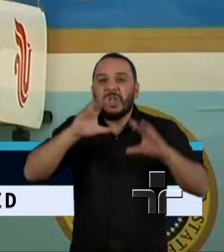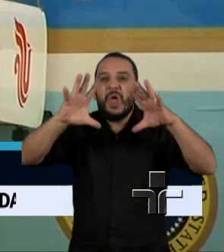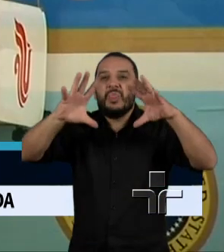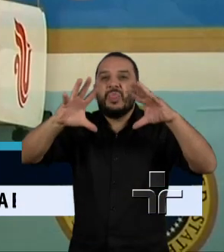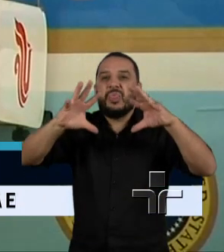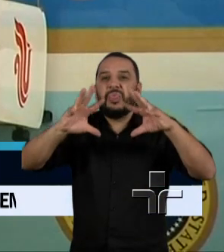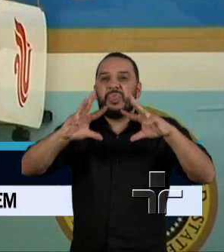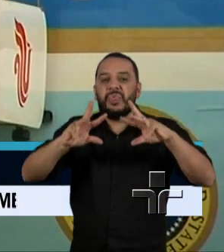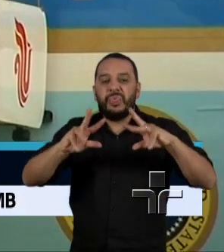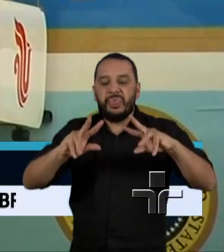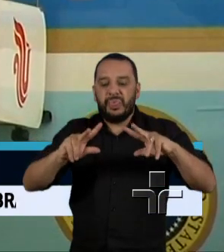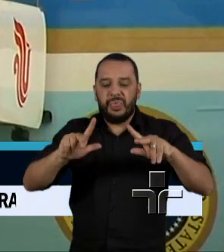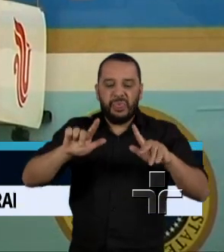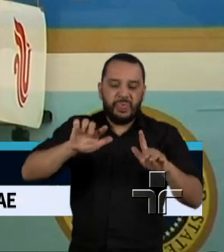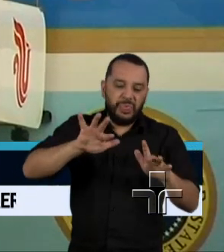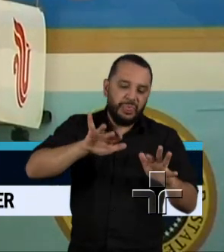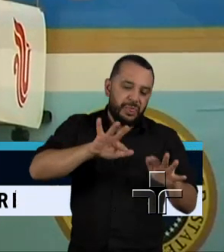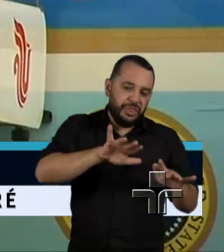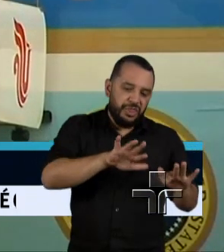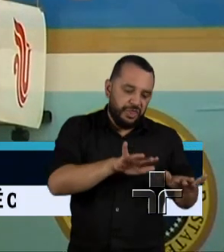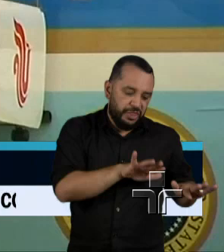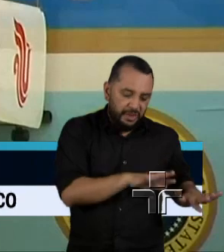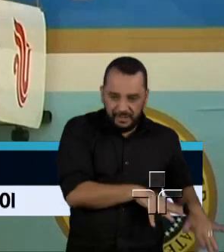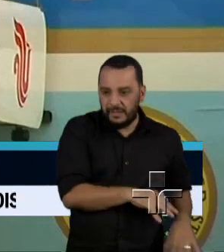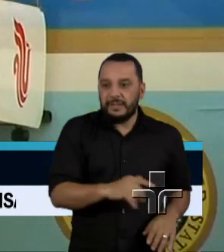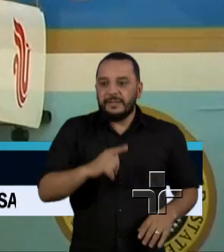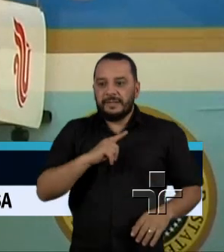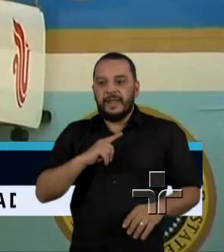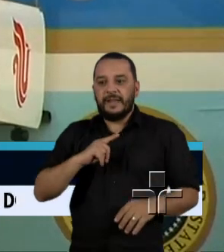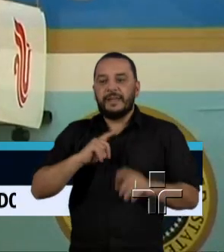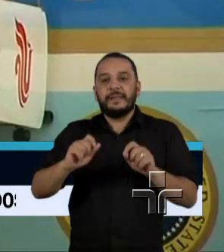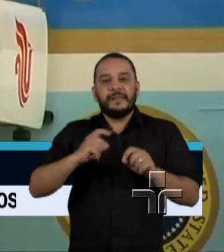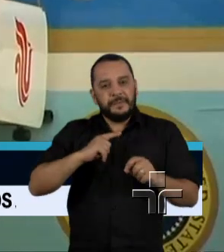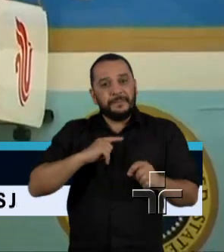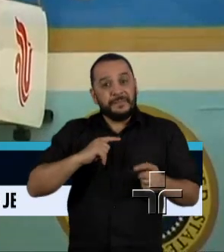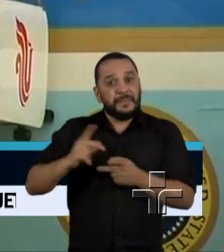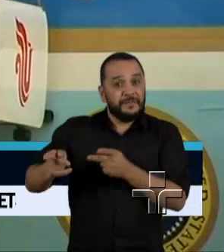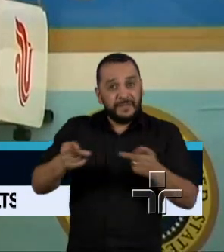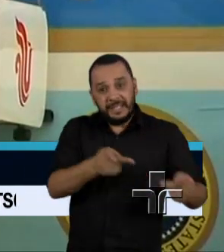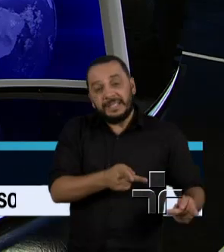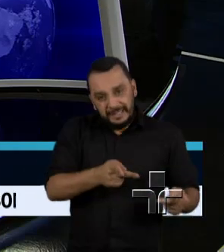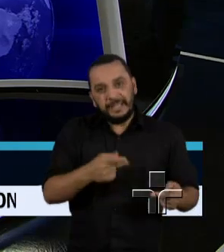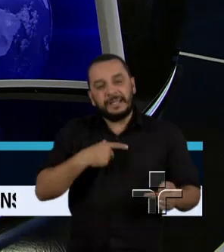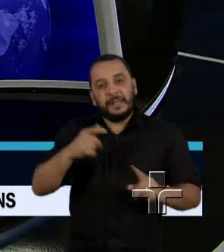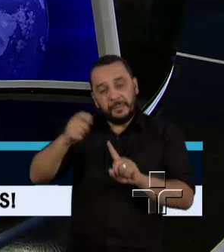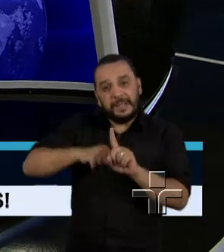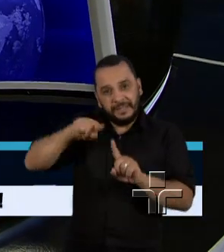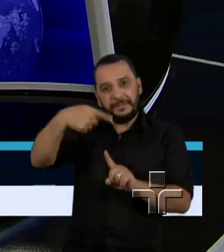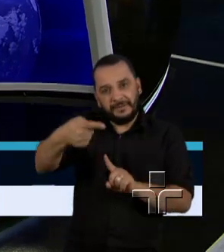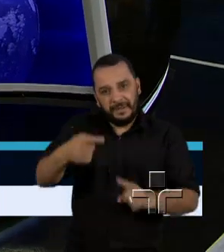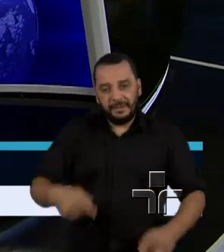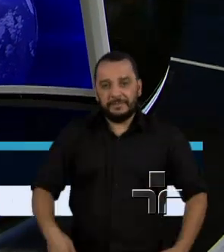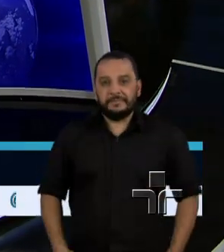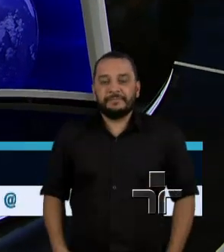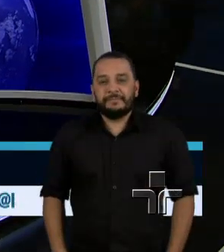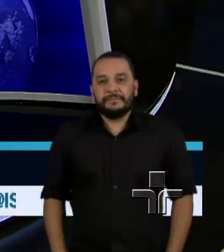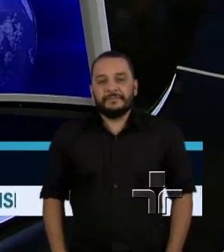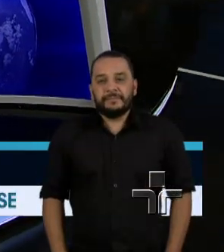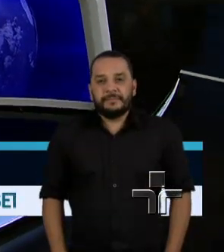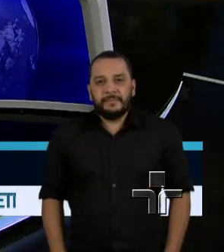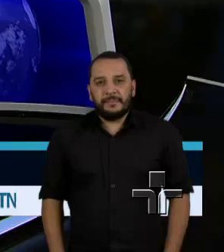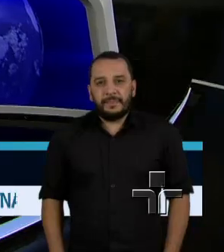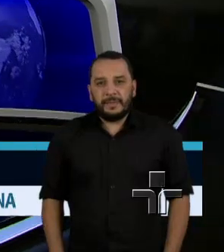O presidente americano tem uma visita marcada para Copenhague no mês que vem. Luísa, na sua